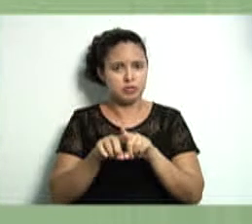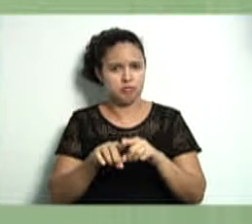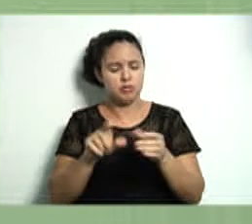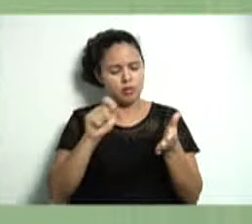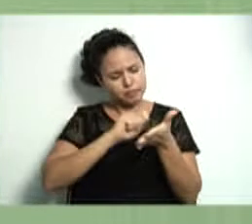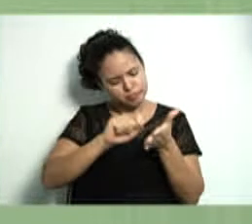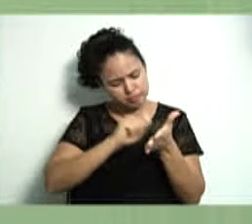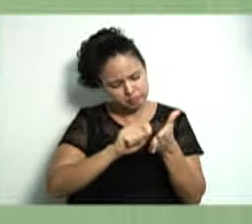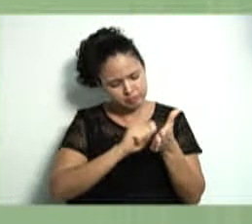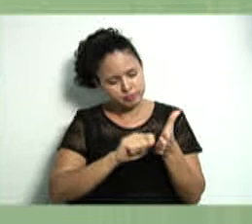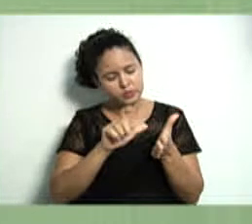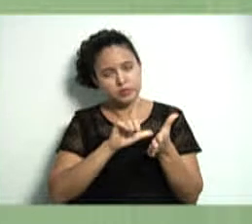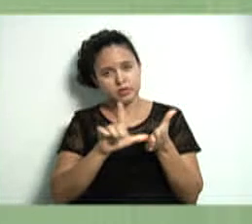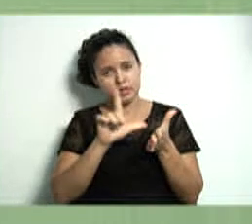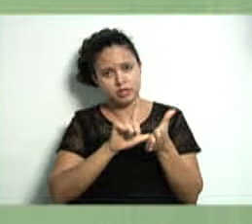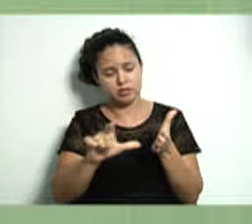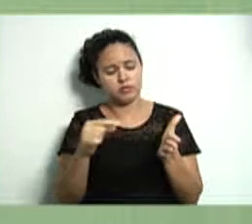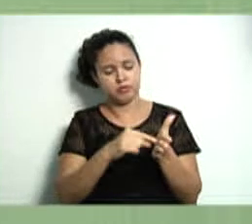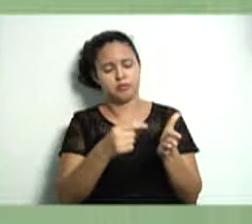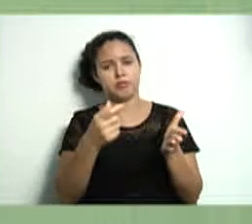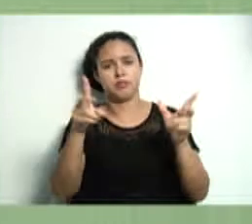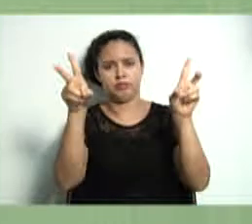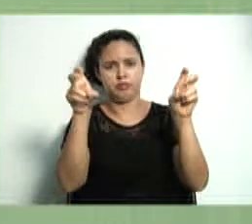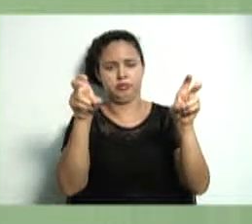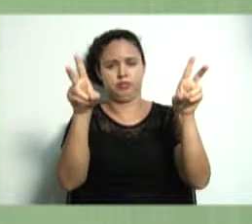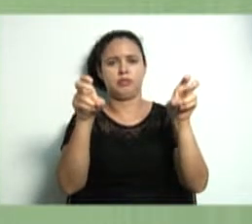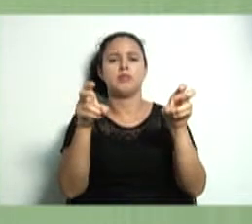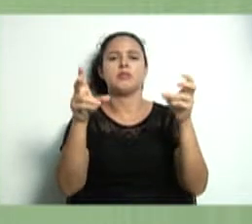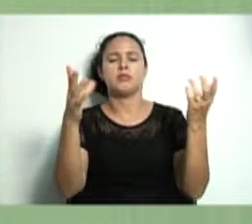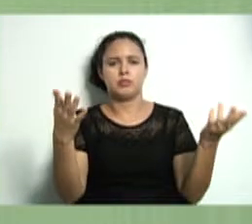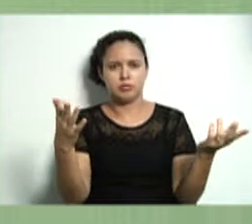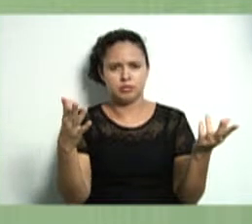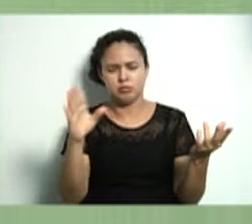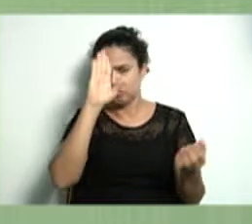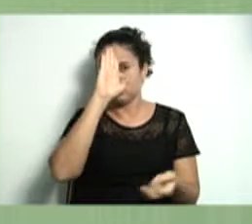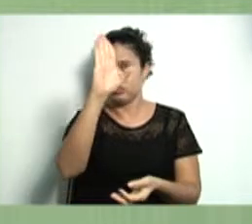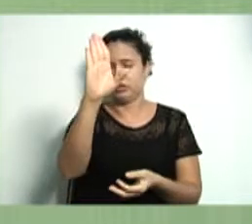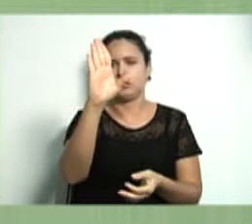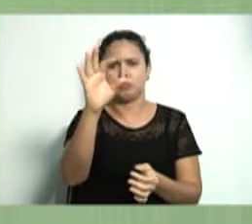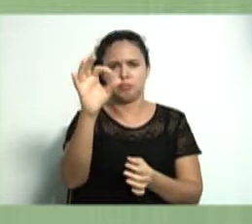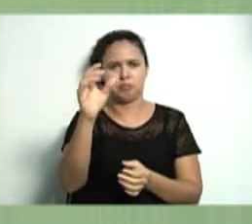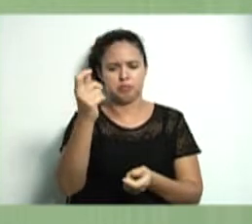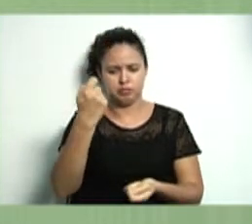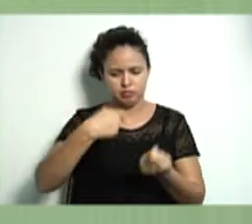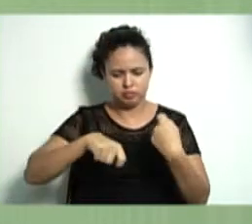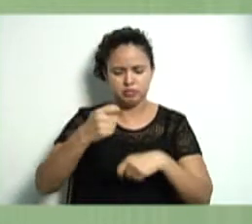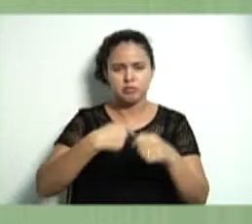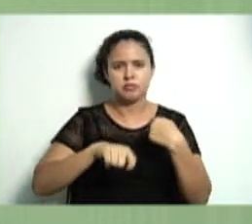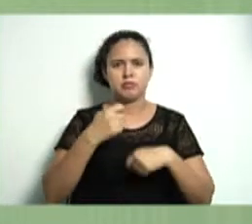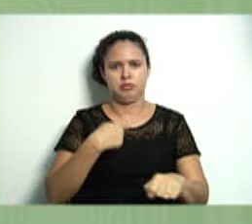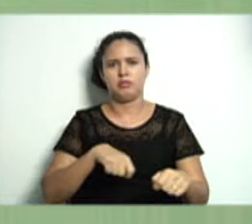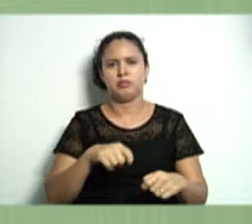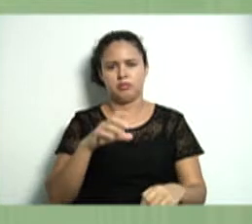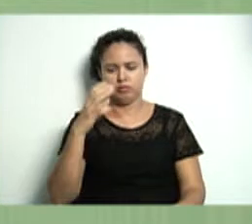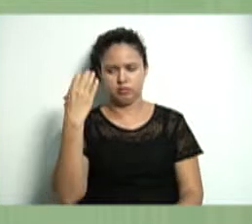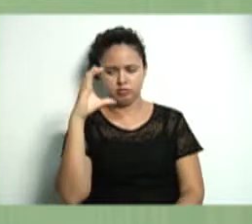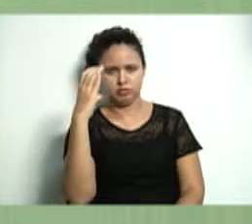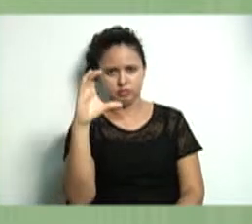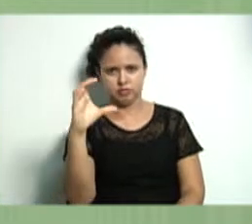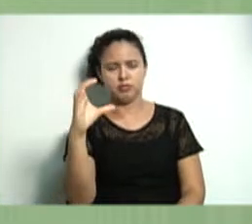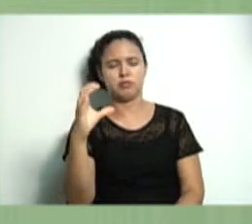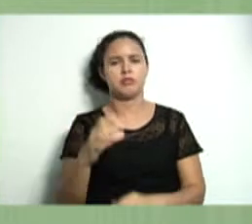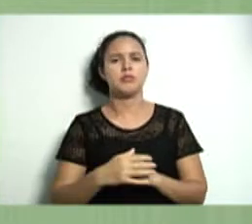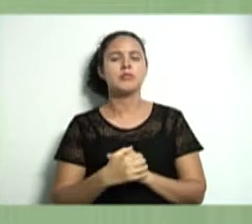isso, que chamou Os Princípios da Administração Científica, né? E o